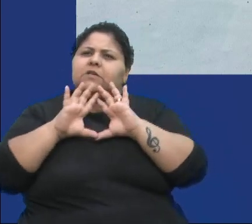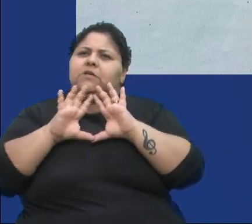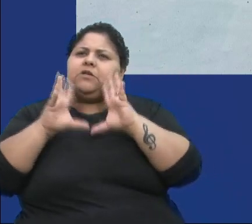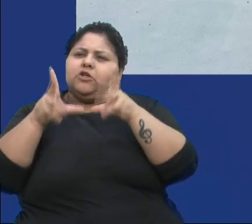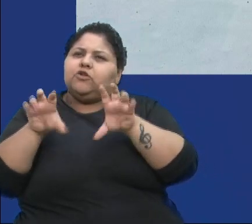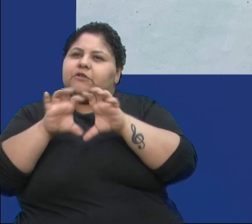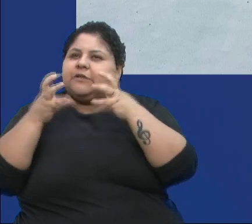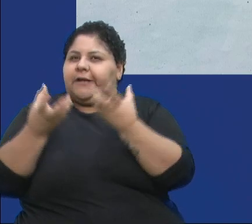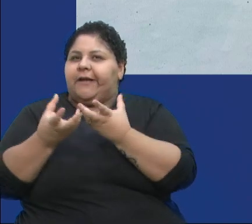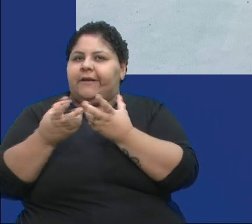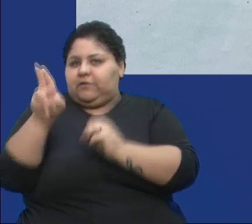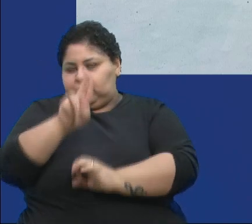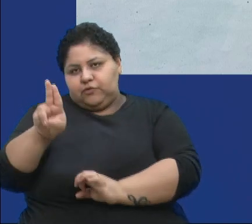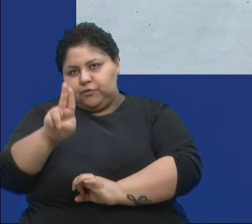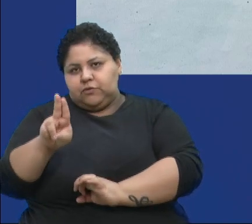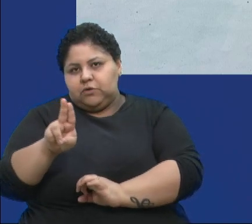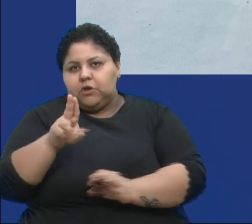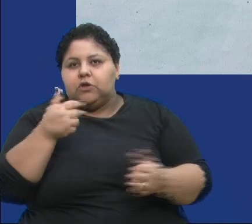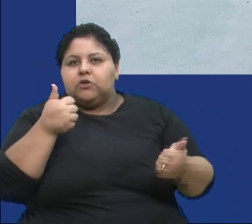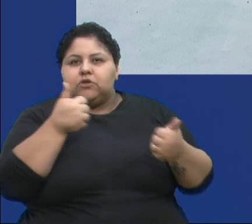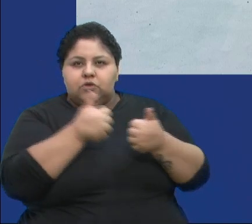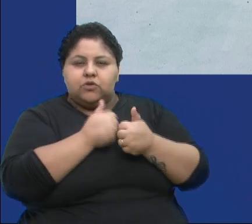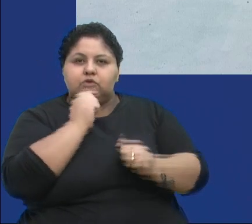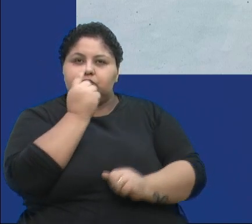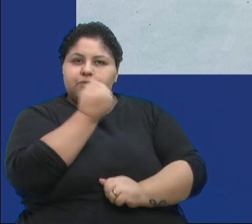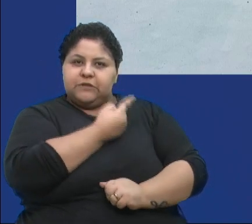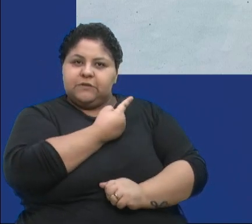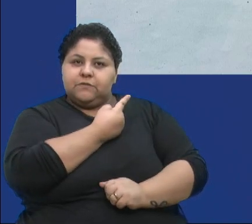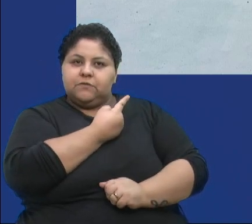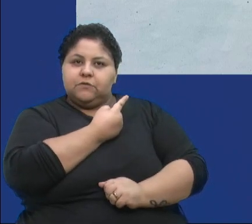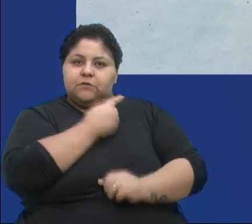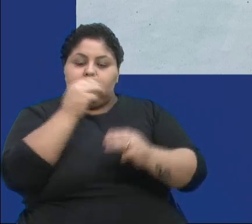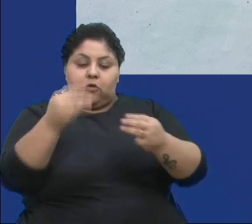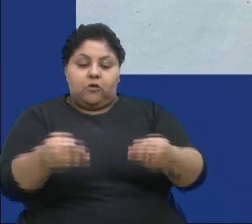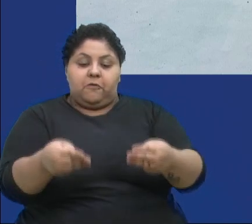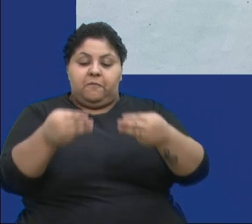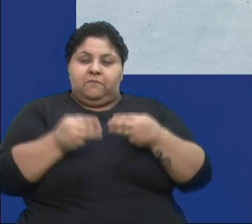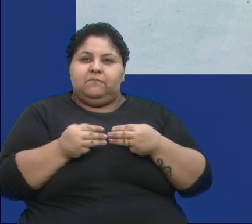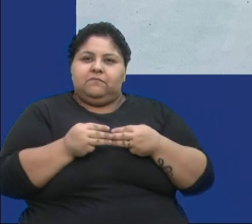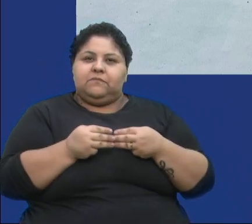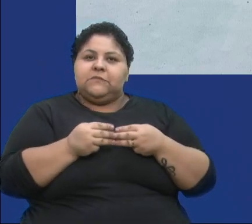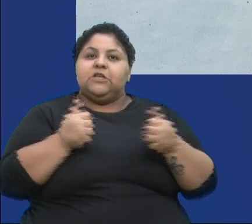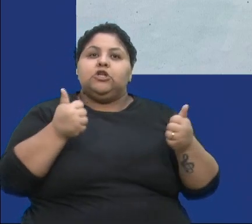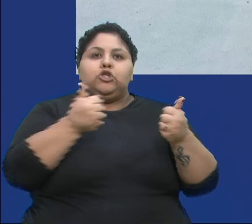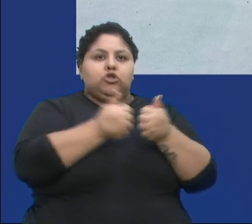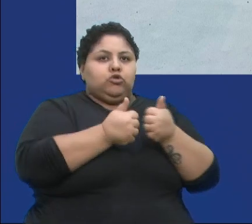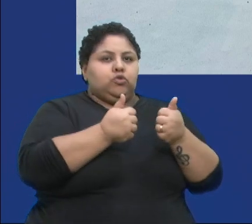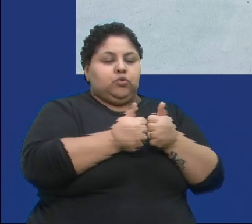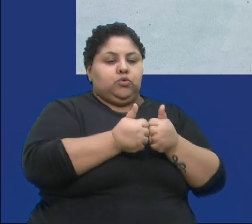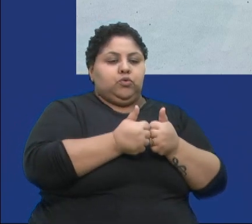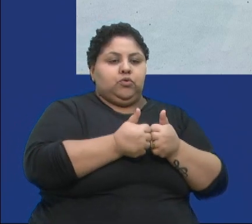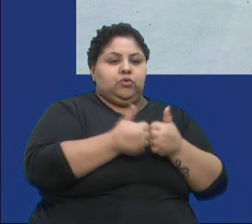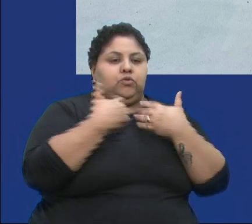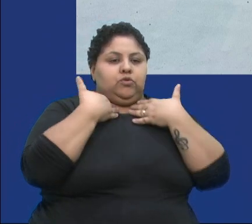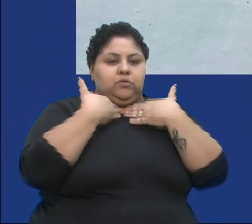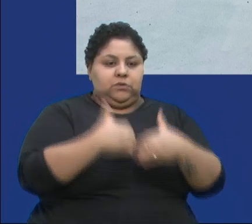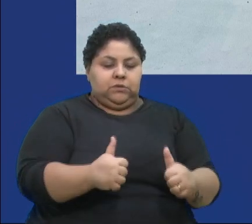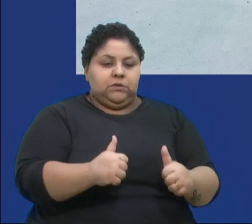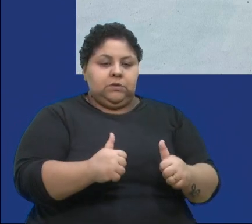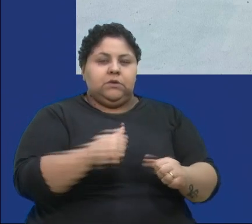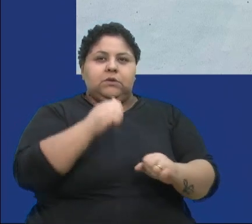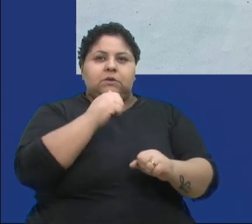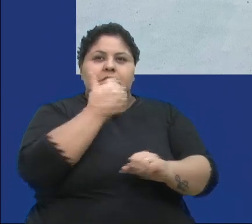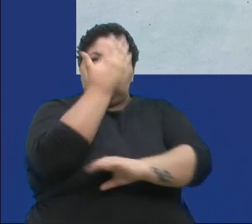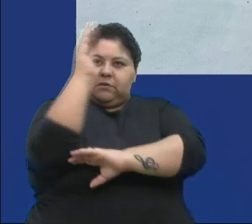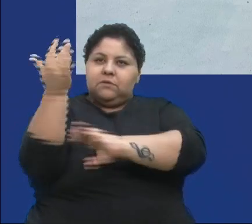desfrutar, né. E, juntamente com essa adoção, através da Secretaria Municipal do Meio Ambiente, se entrou